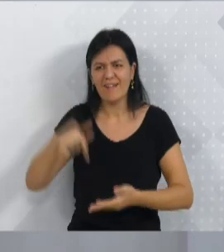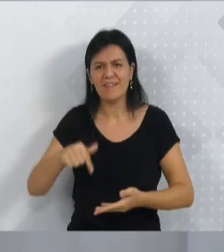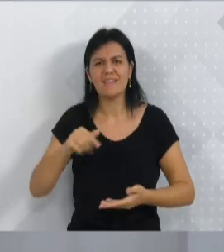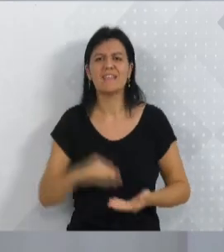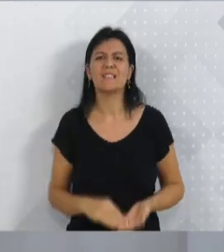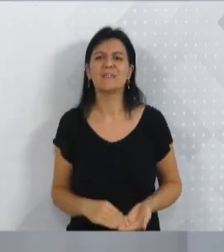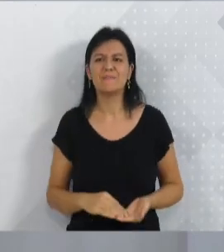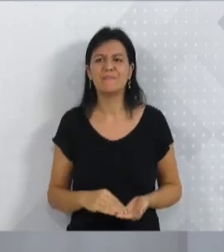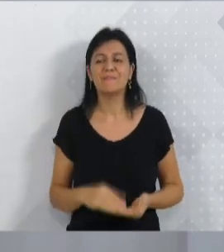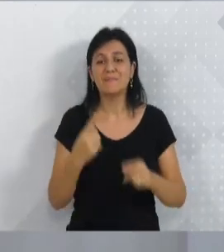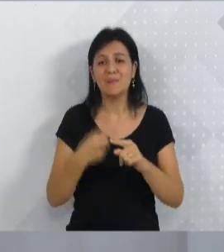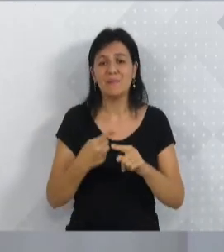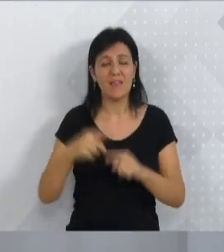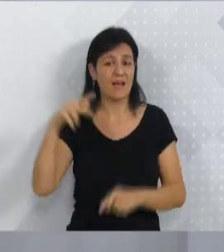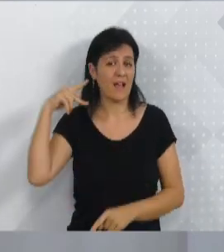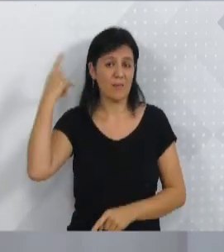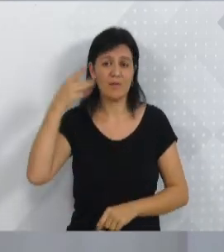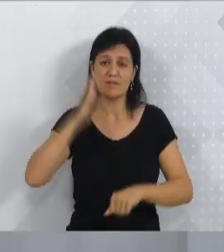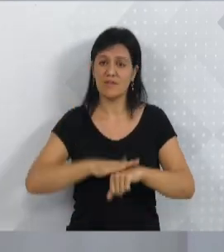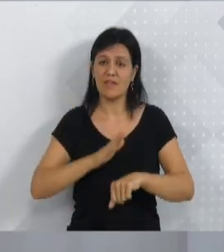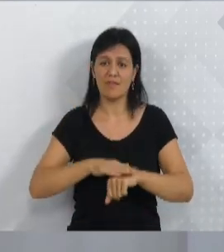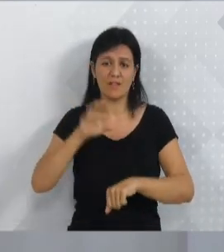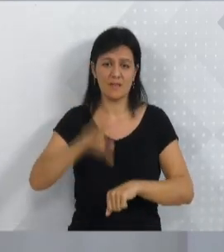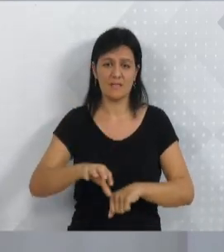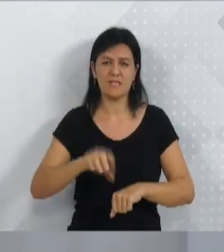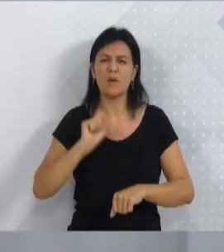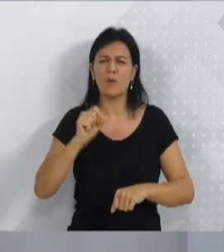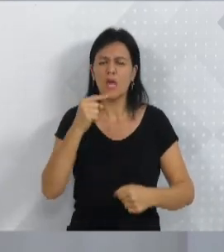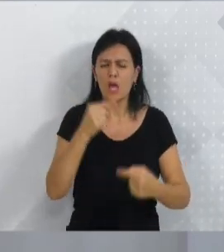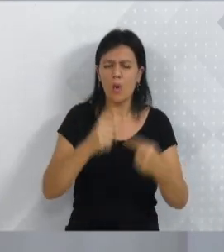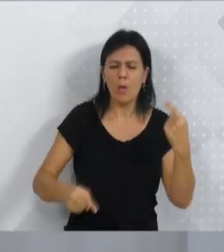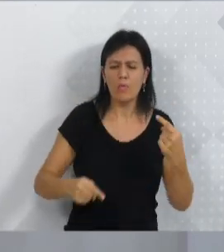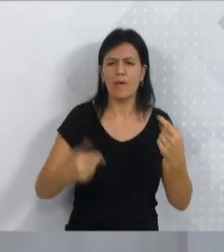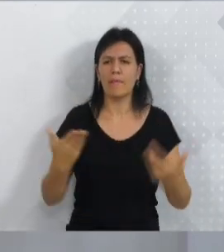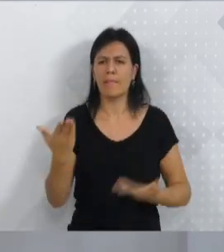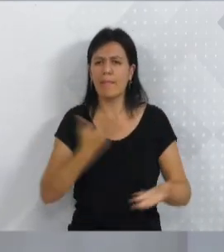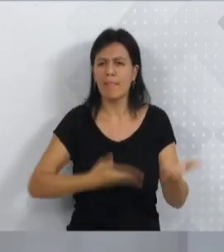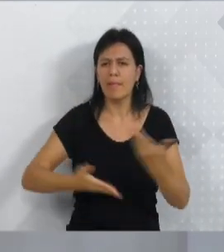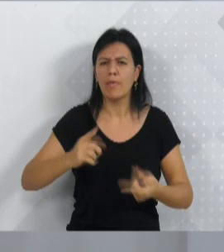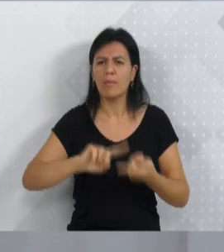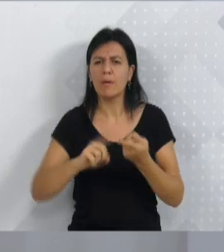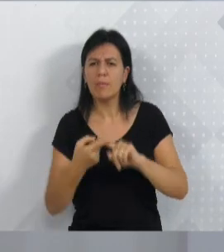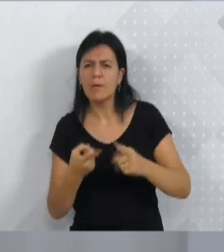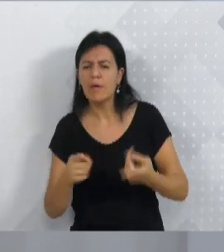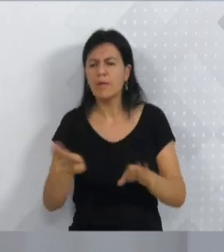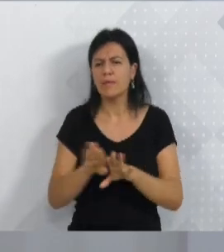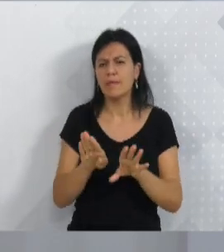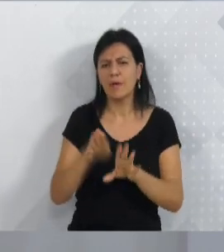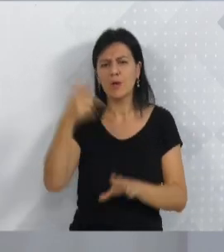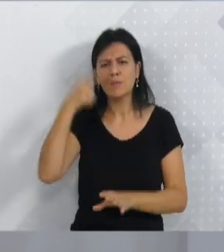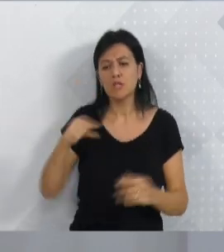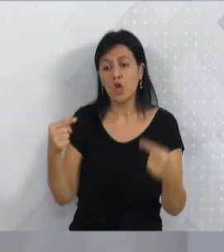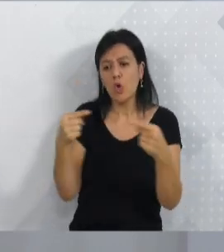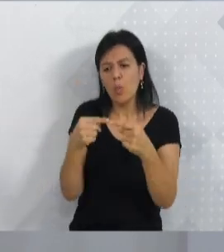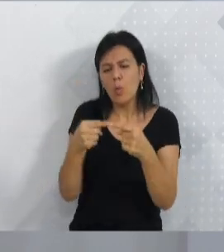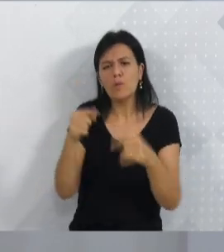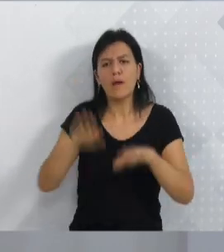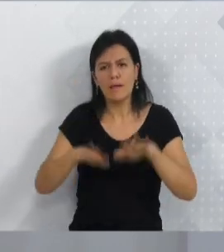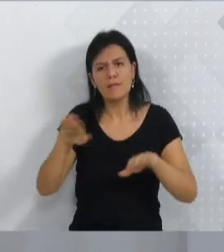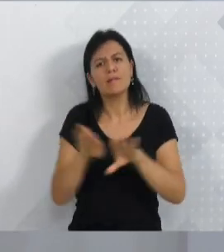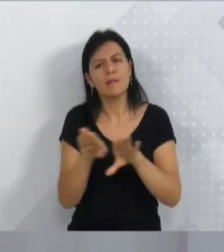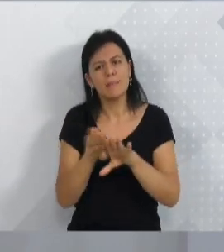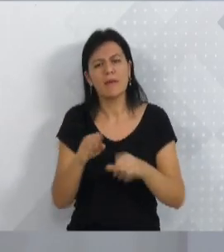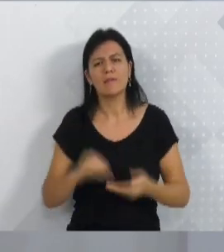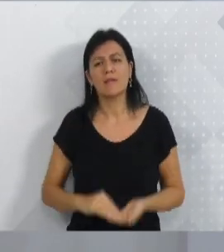porque a política é feita disso é feito de divergência é feito de buscar a convergência é feito de palavras